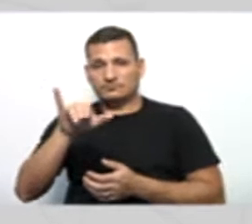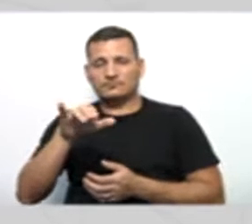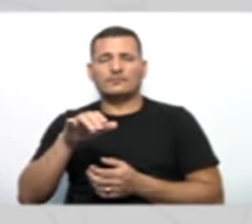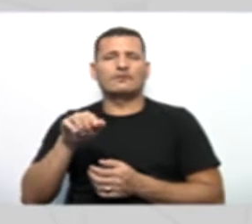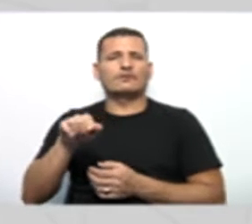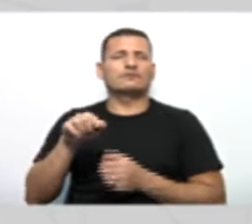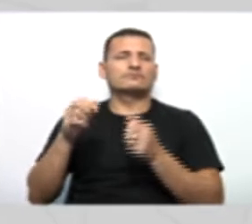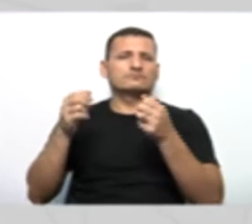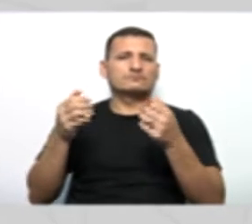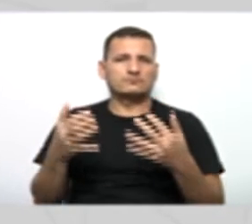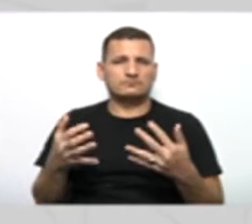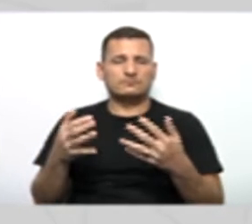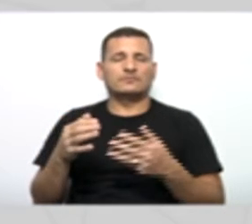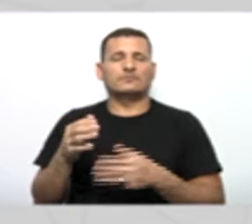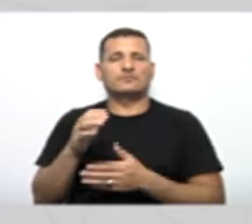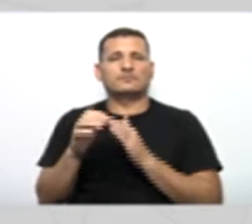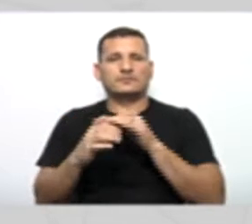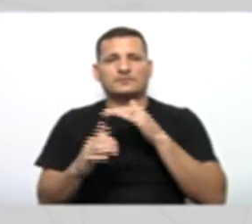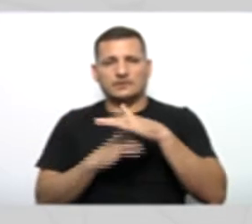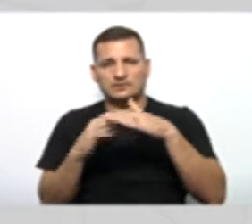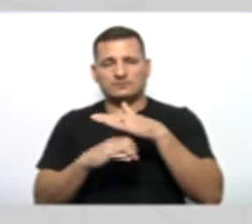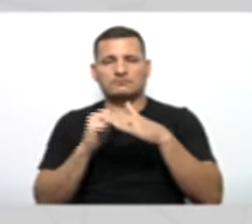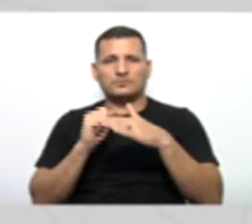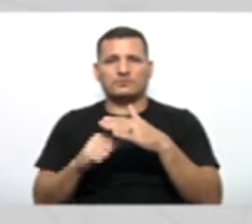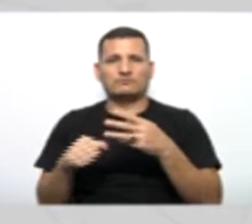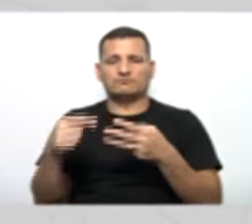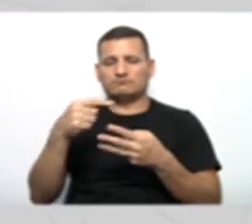diferentes abordagens ambientais.